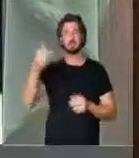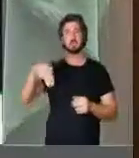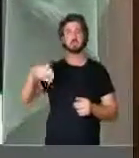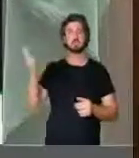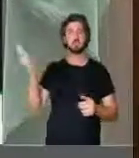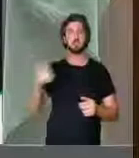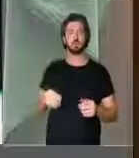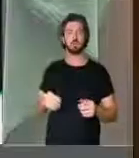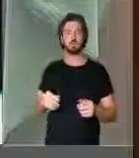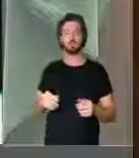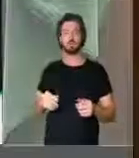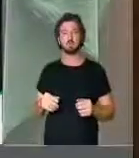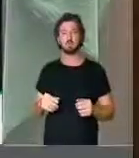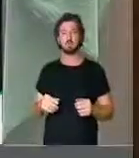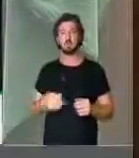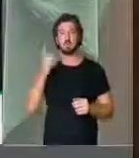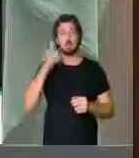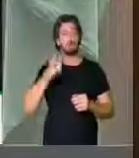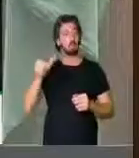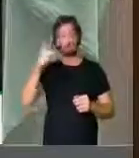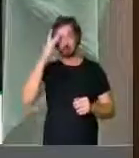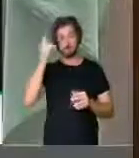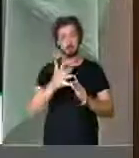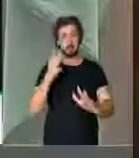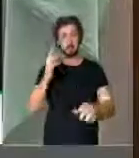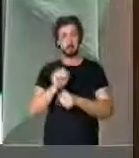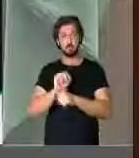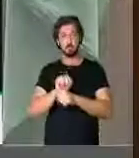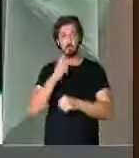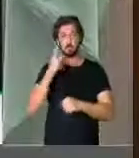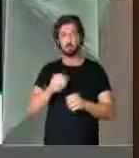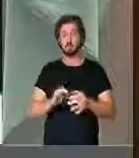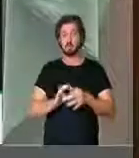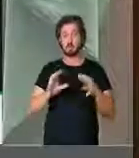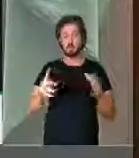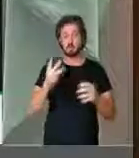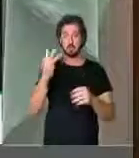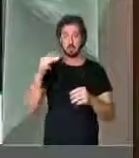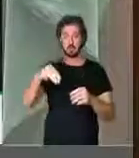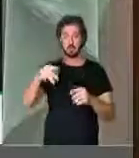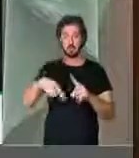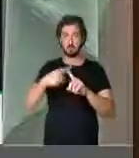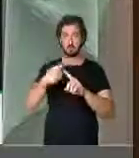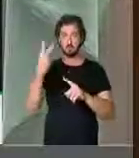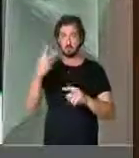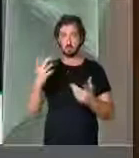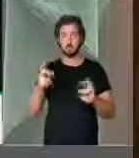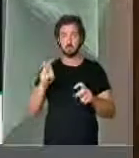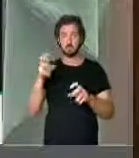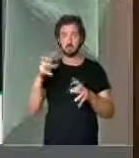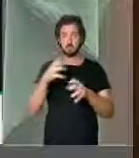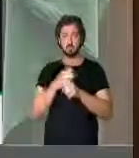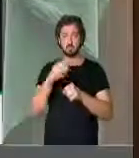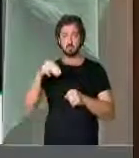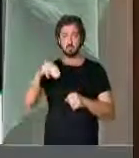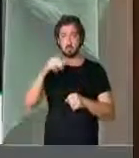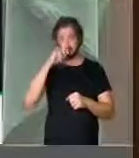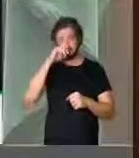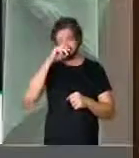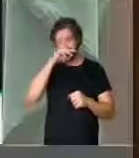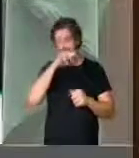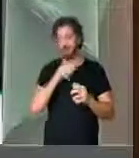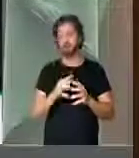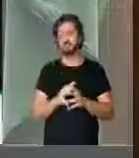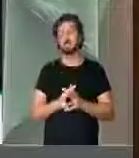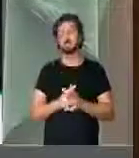7 minutos. O deputado Rocha, tem outras pessoas para falar, tá? Vou te dar os 3 minutos, vou te dar os 5 minutos como eu combinei com você,